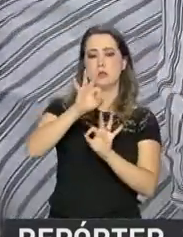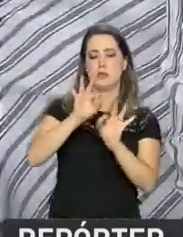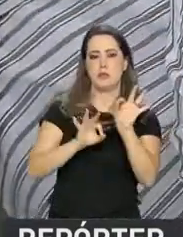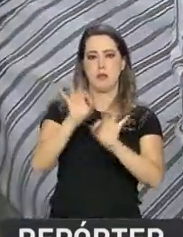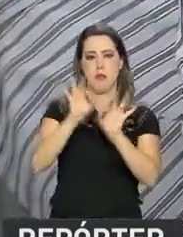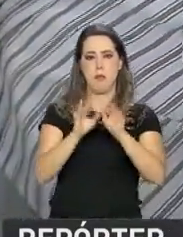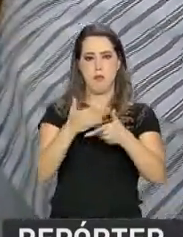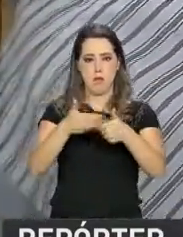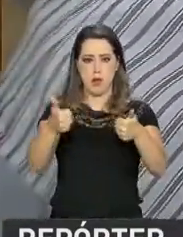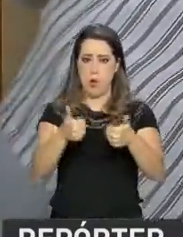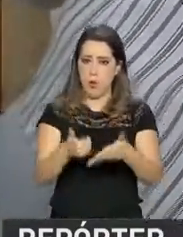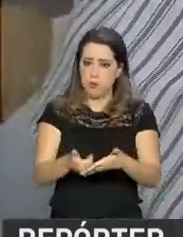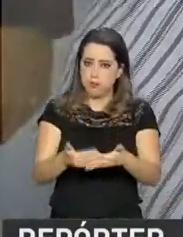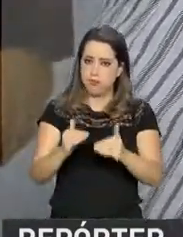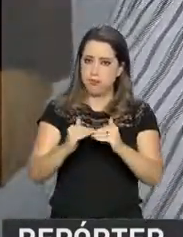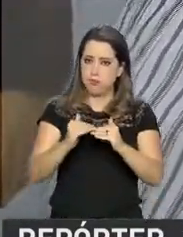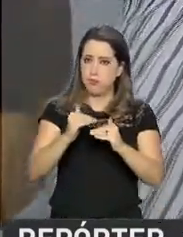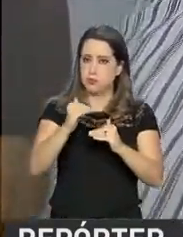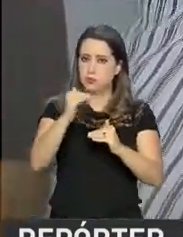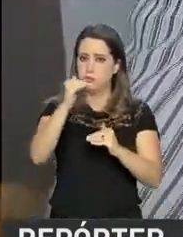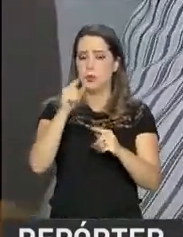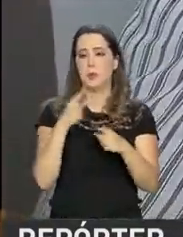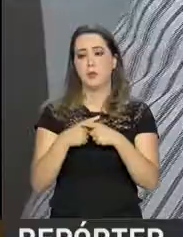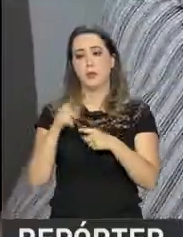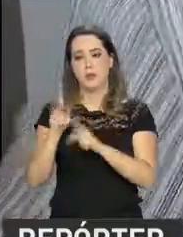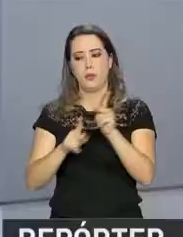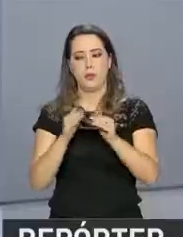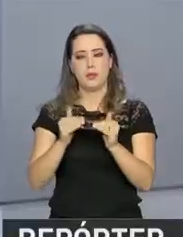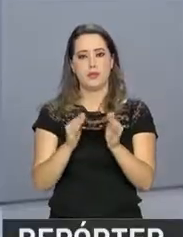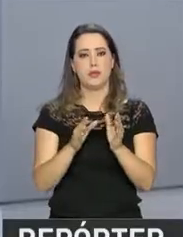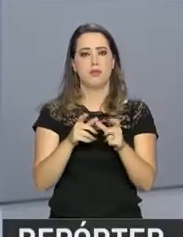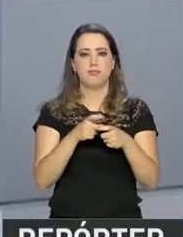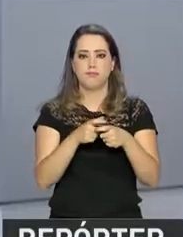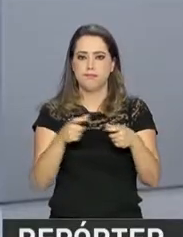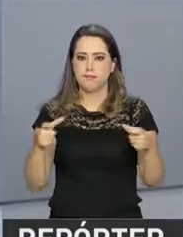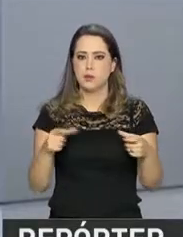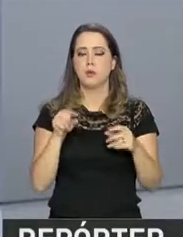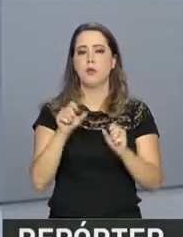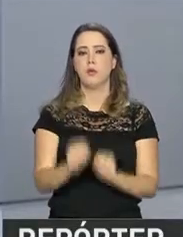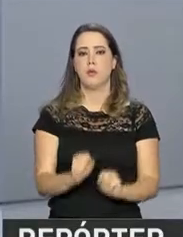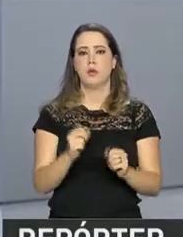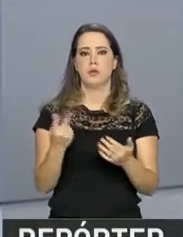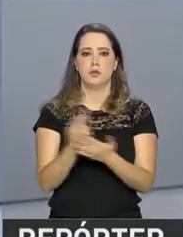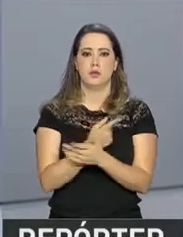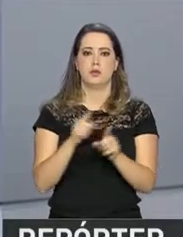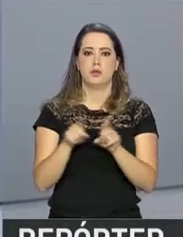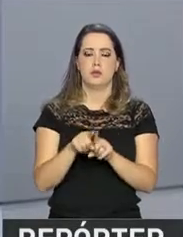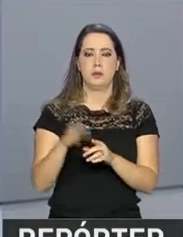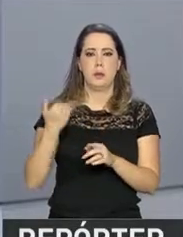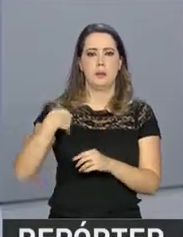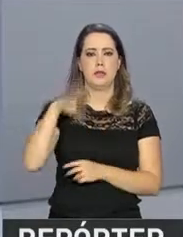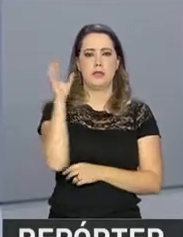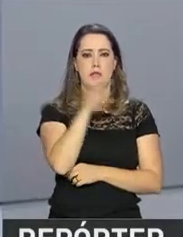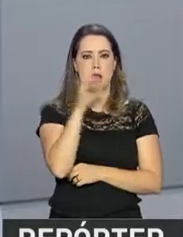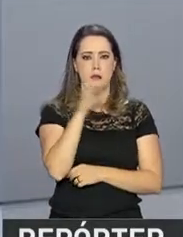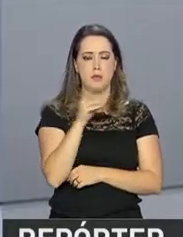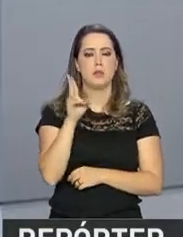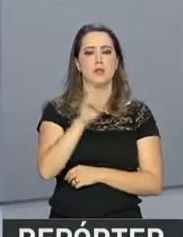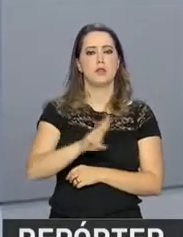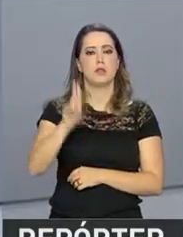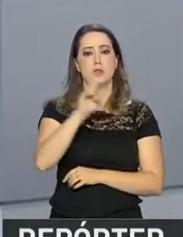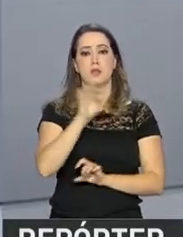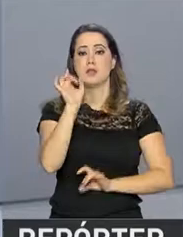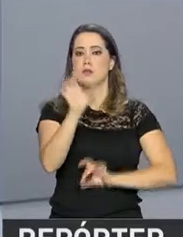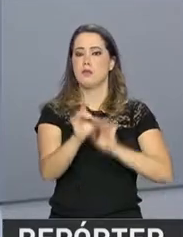redimensionado considerando o aumento de população na região os repasses poderão ser realizados de forma mais rápida e serão